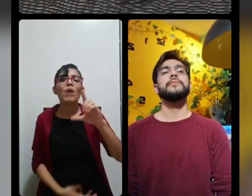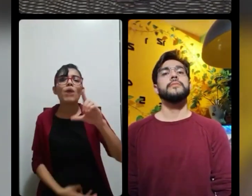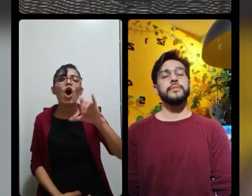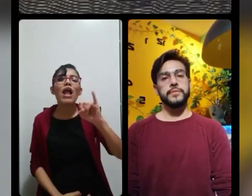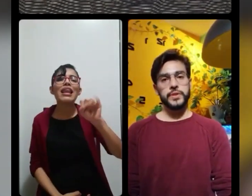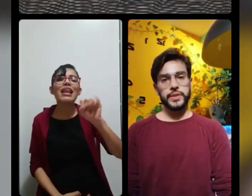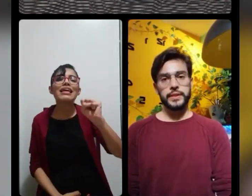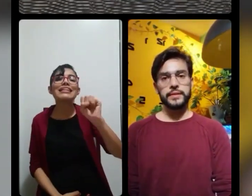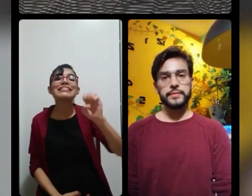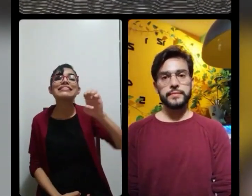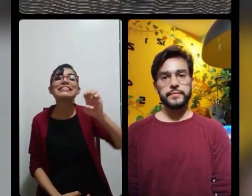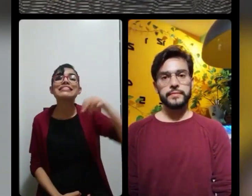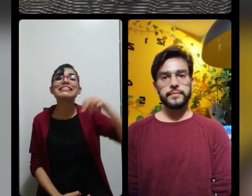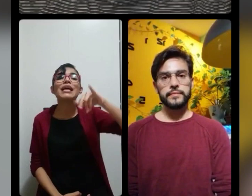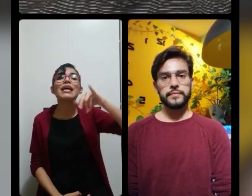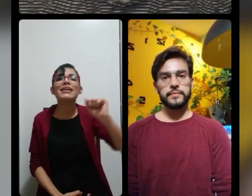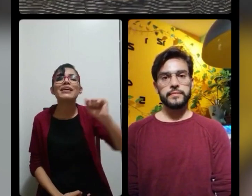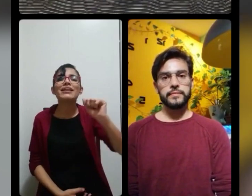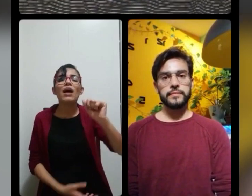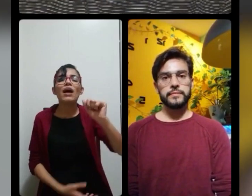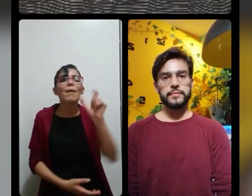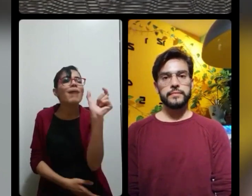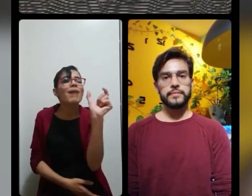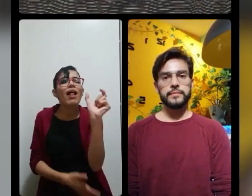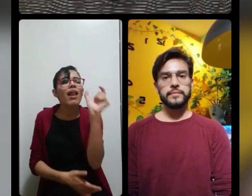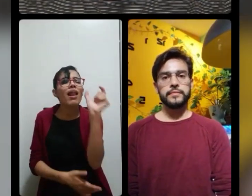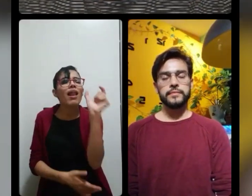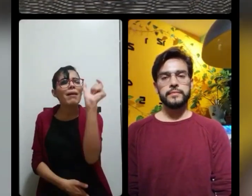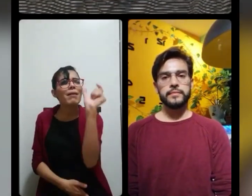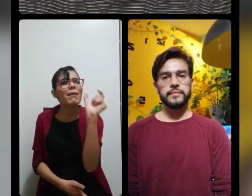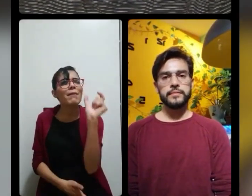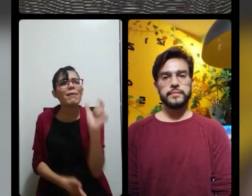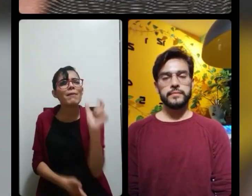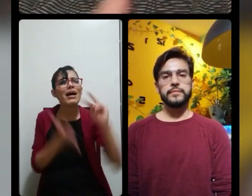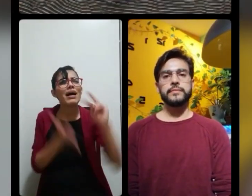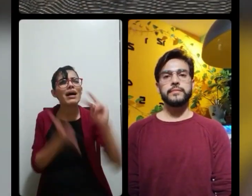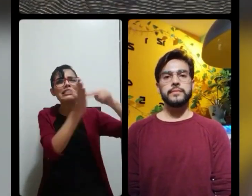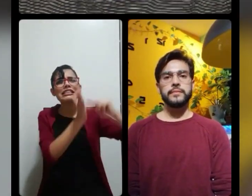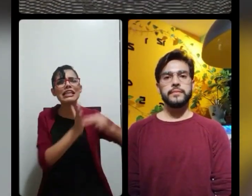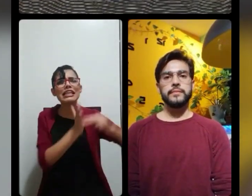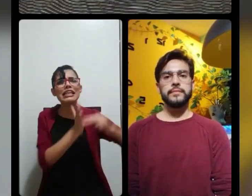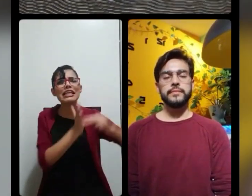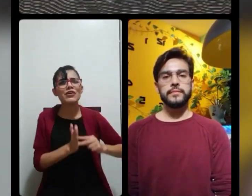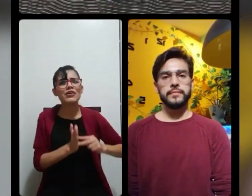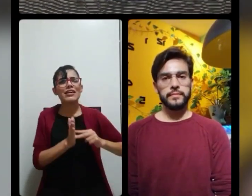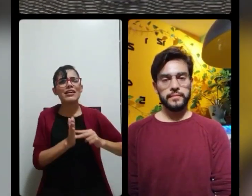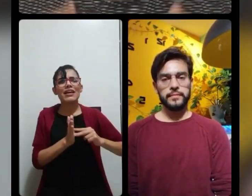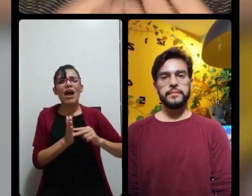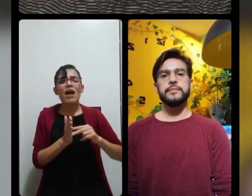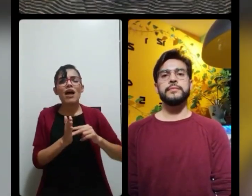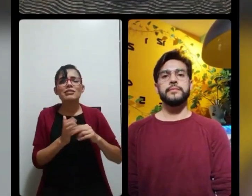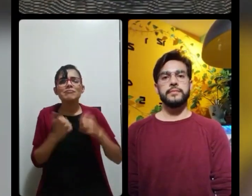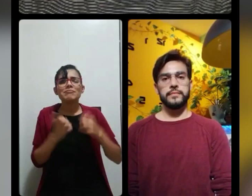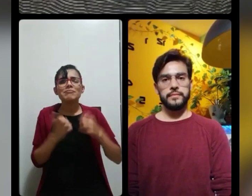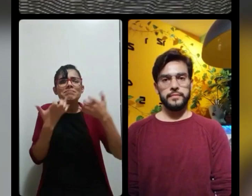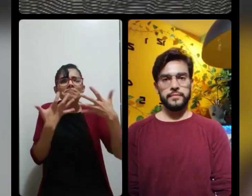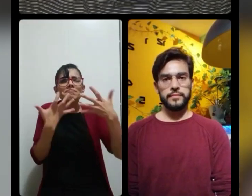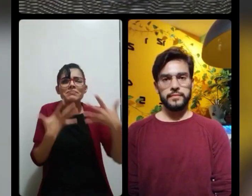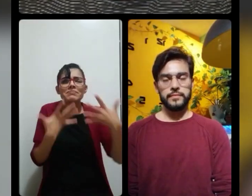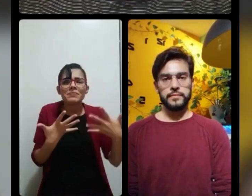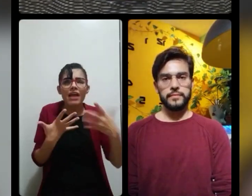ter. Mas na linguagem de gestos, como é que isso se move? Esse jogo de polissêmico e metafórico ao mesmo tempo. Se eu vou fazer um